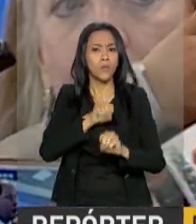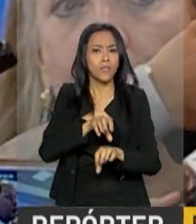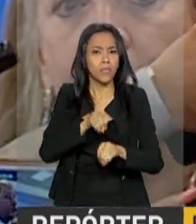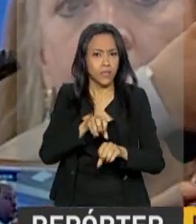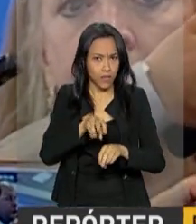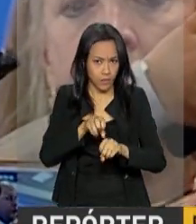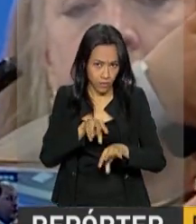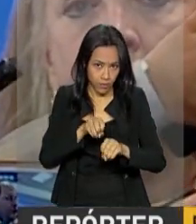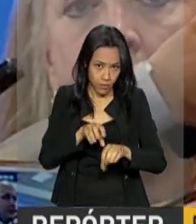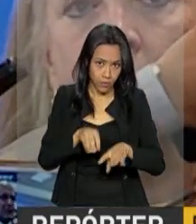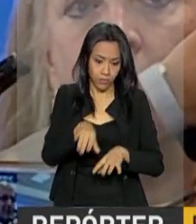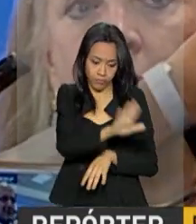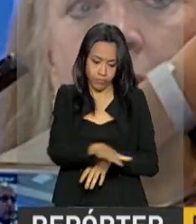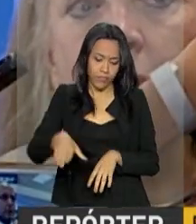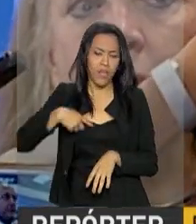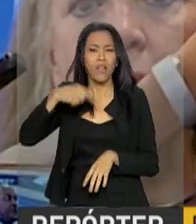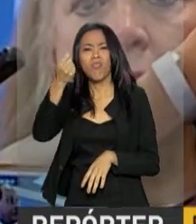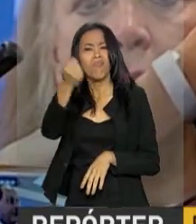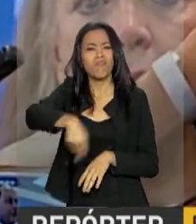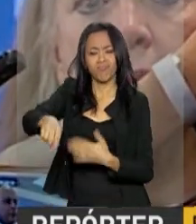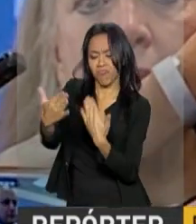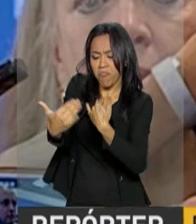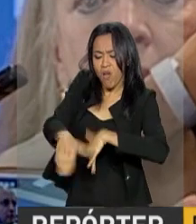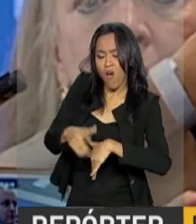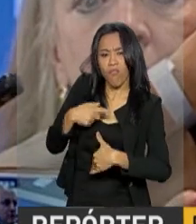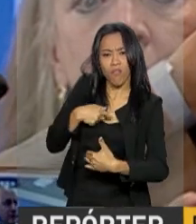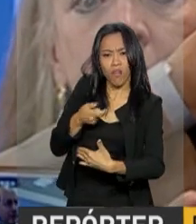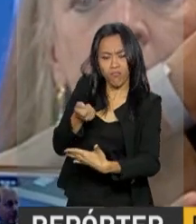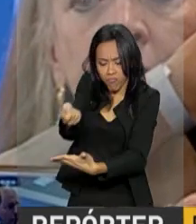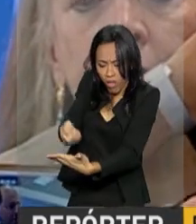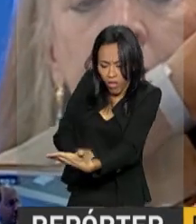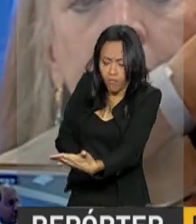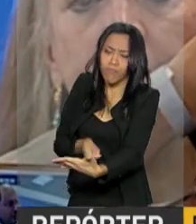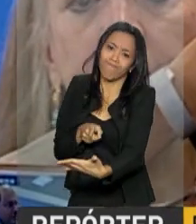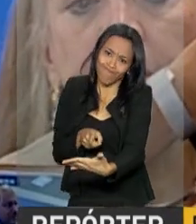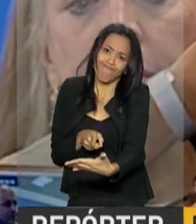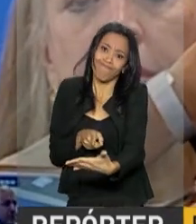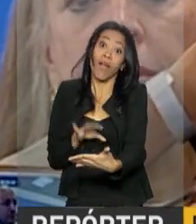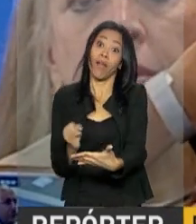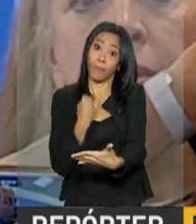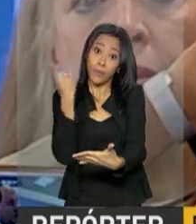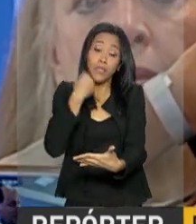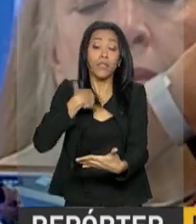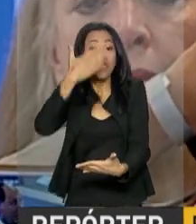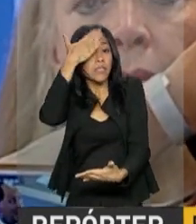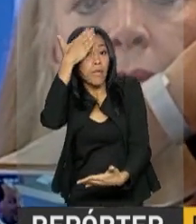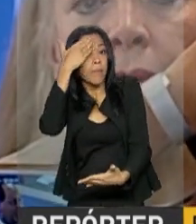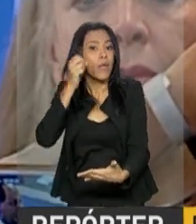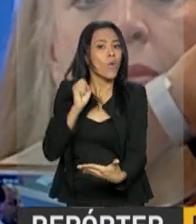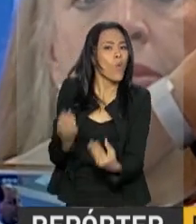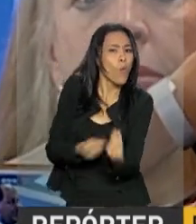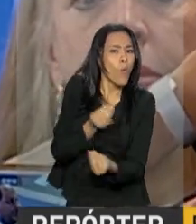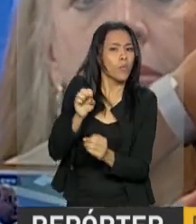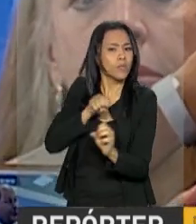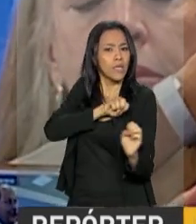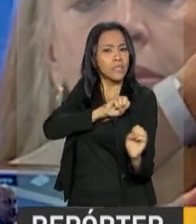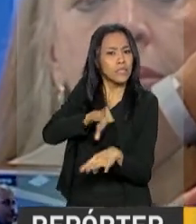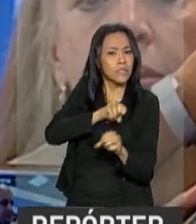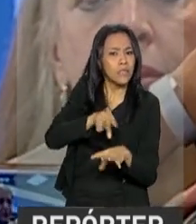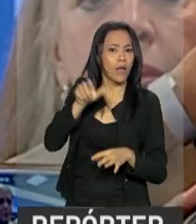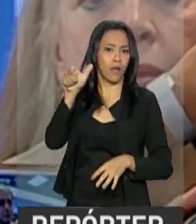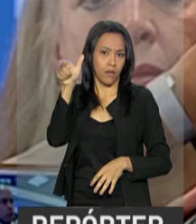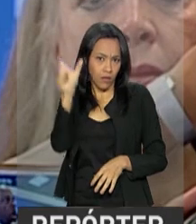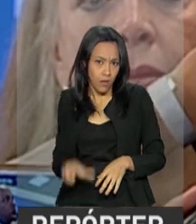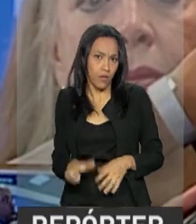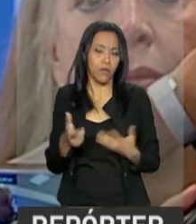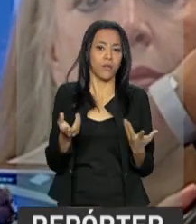prova cognitiva avaliação cognitiva para os alunos ele é importante você saber os fatores a qualidade daquilo que está sendo ofertado